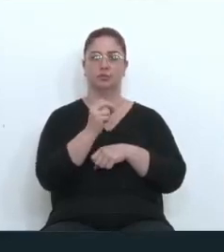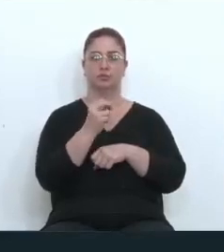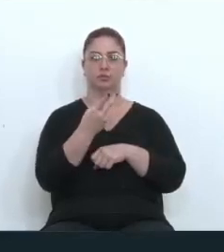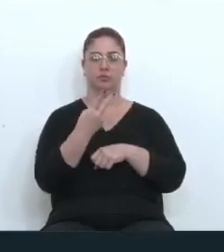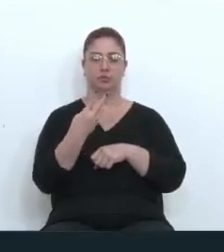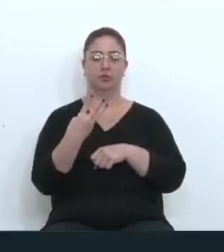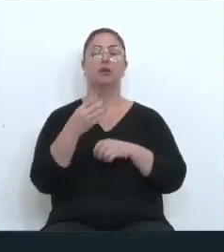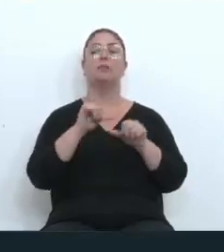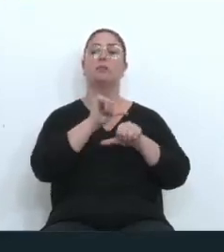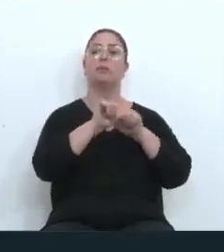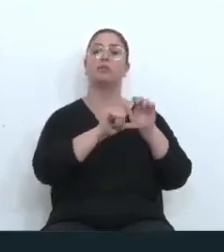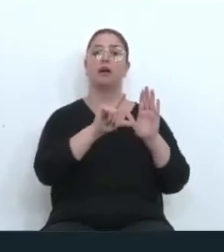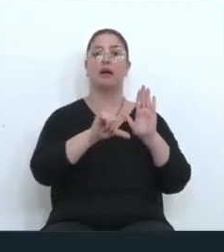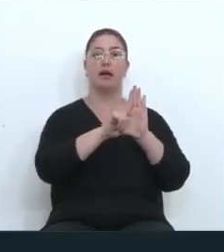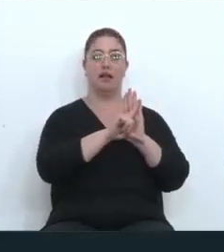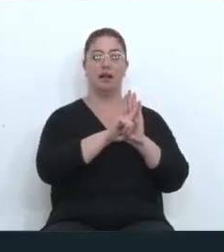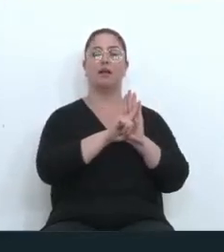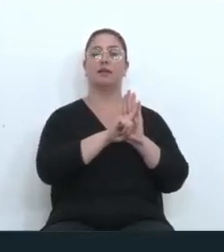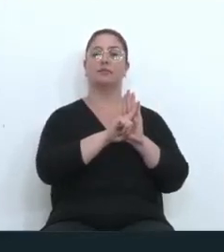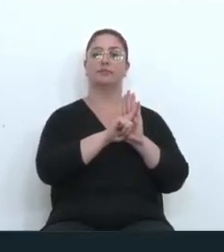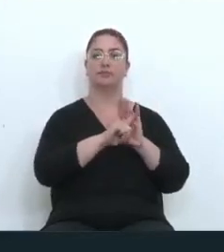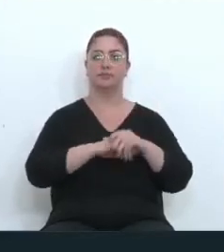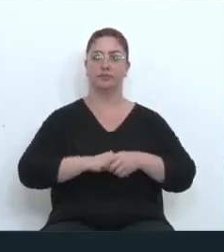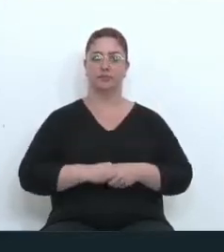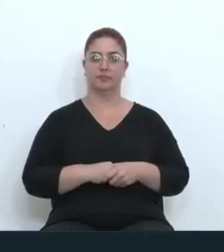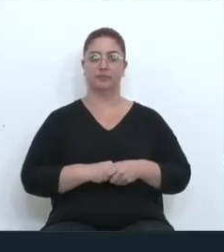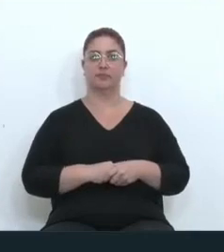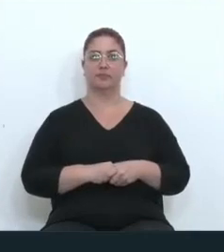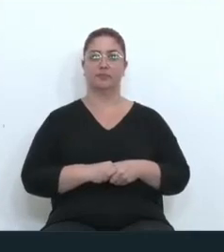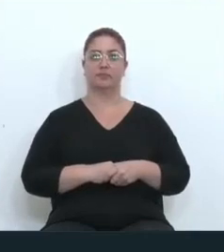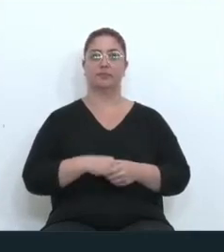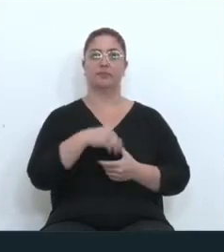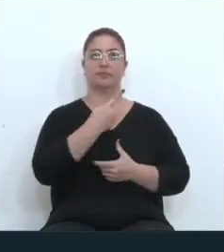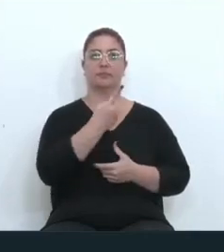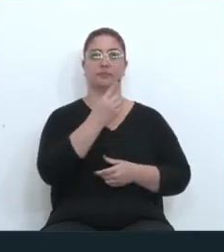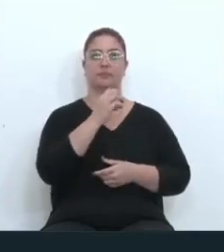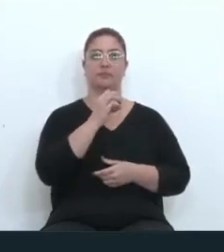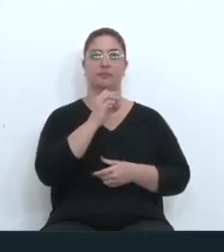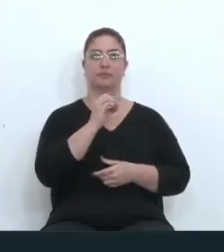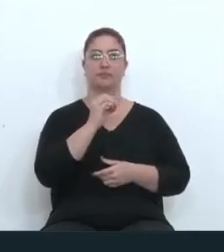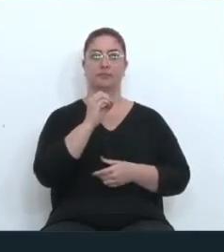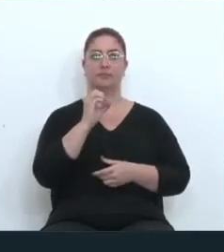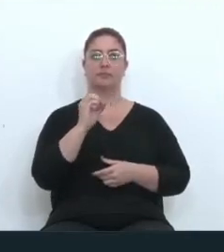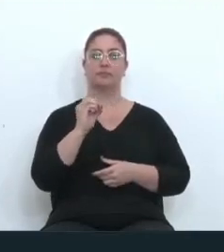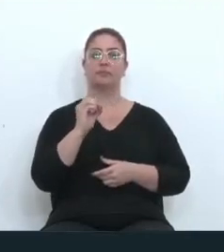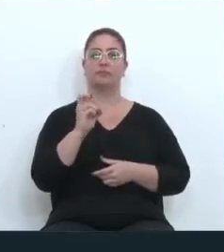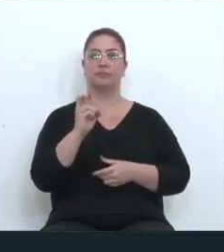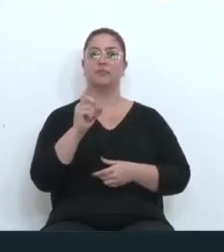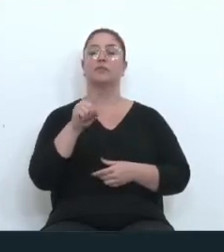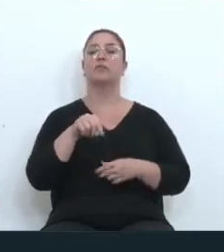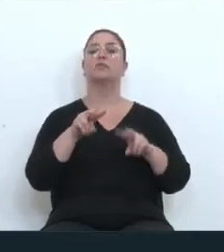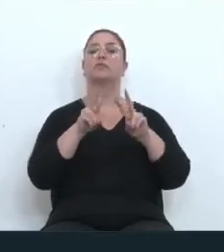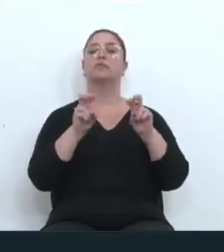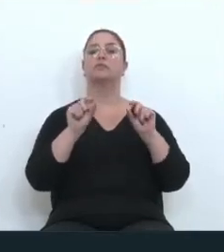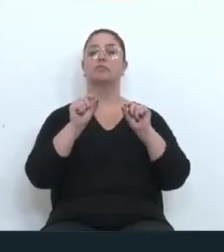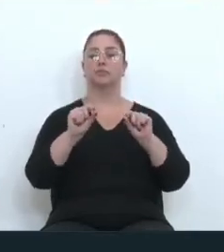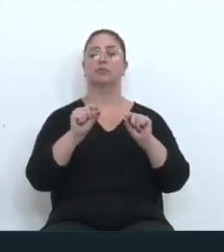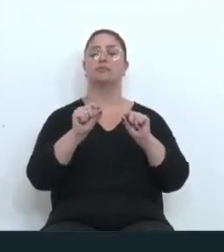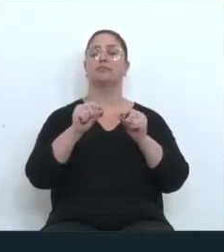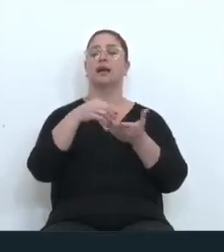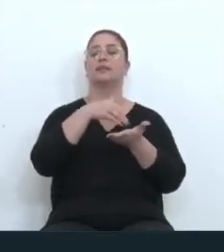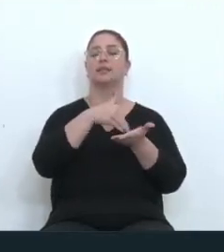7.550 19/04/17 no qual concerne a estrutura organizacional da secretaria de gestão